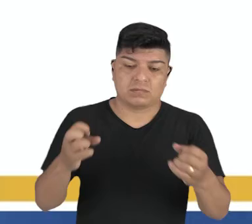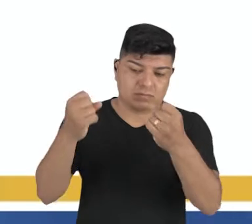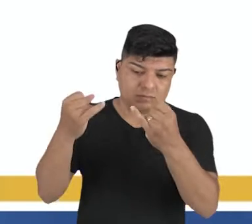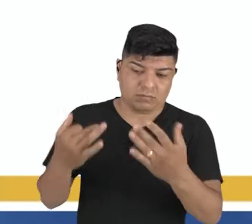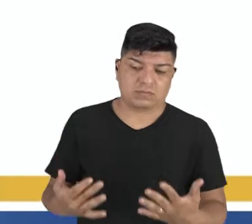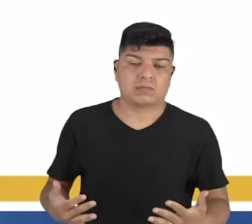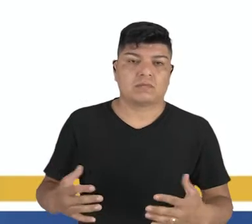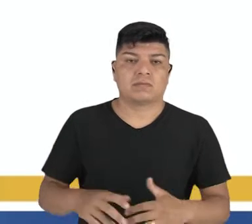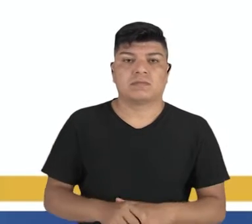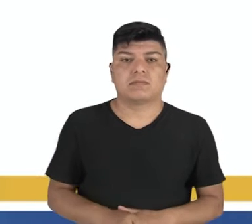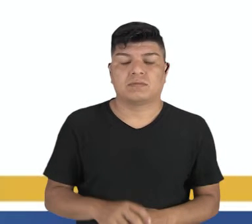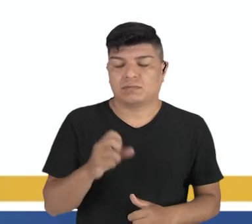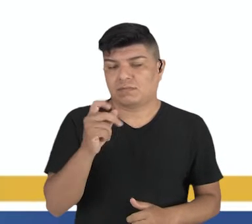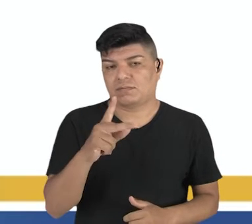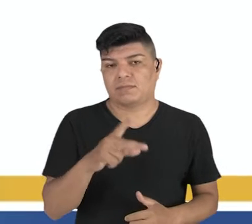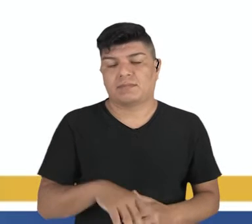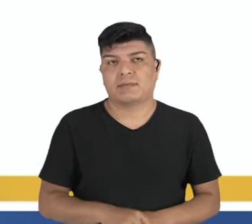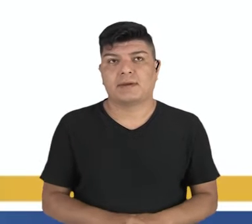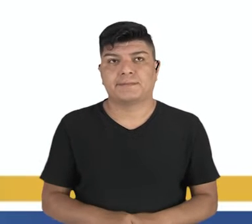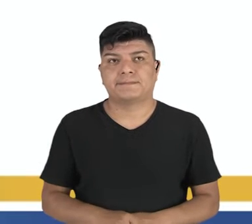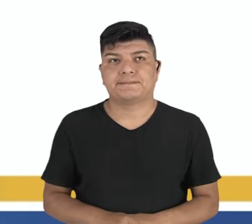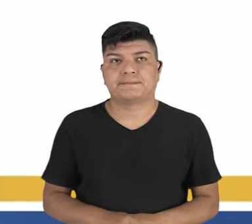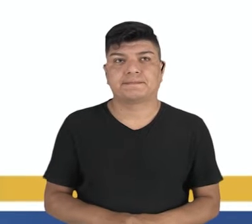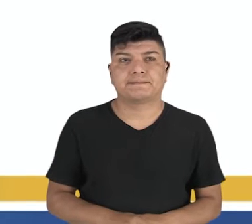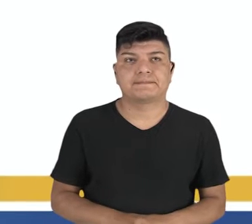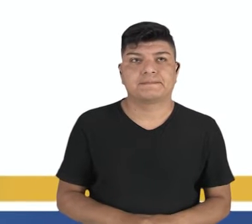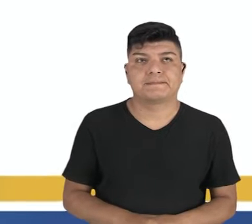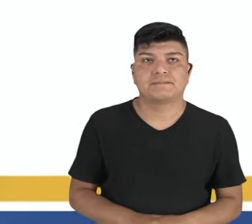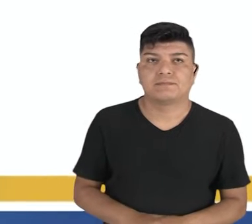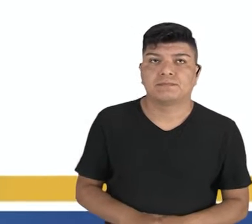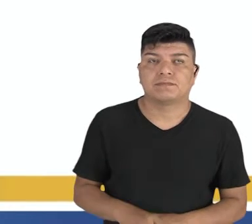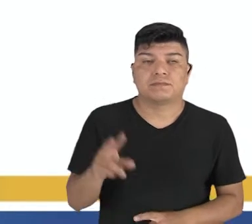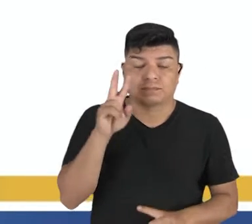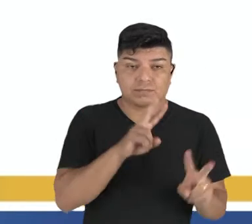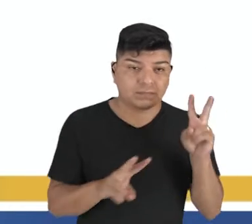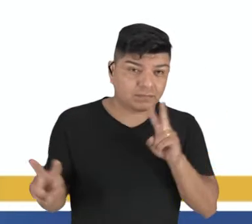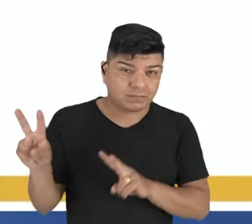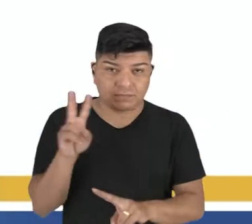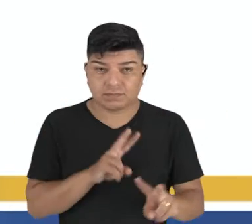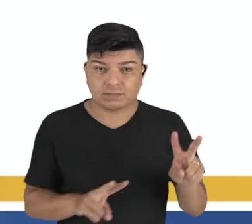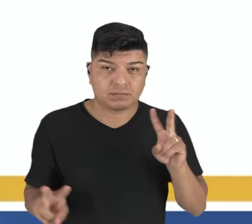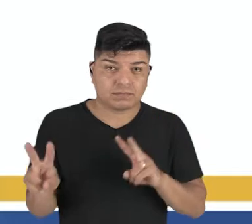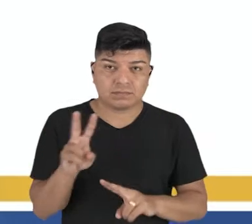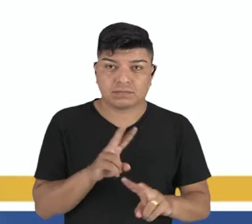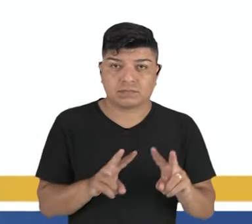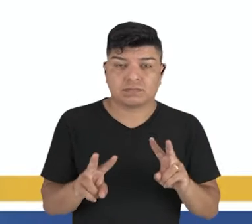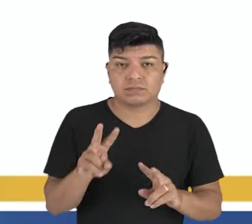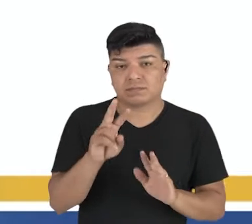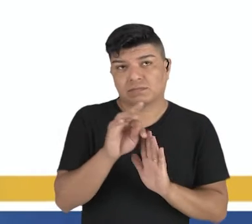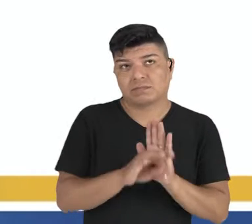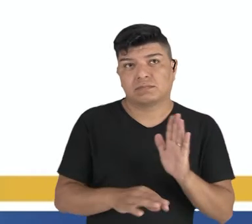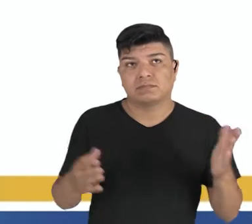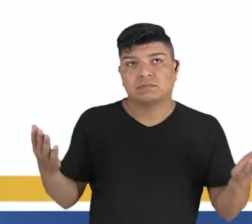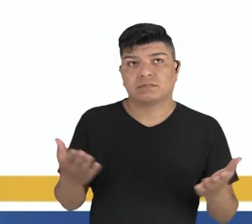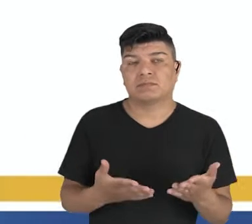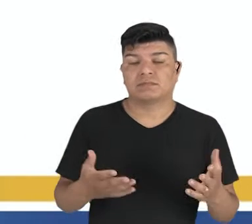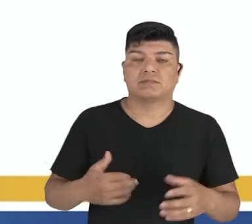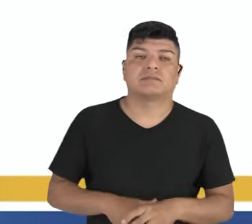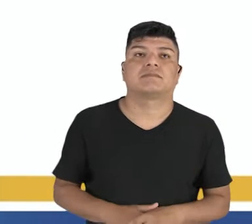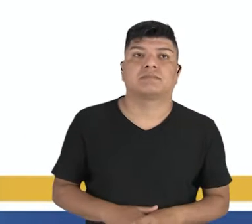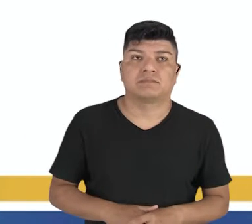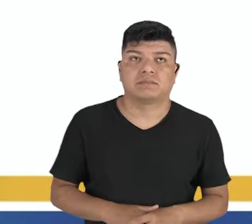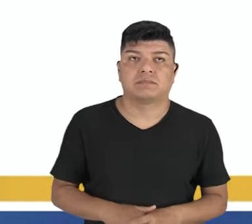explicitando. Ok? E aí nós vamos visualizar, vamos dar uma lida nesse texto aqui. Vamos